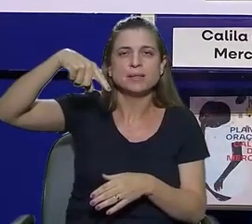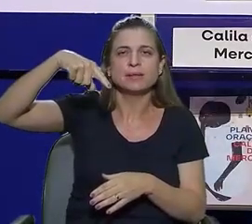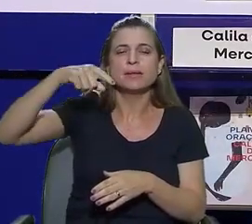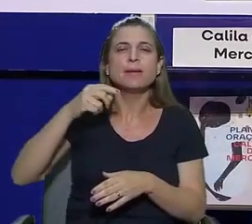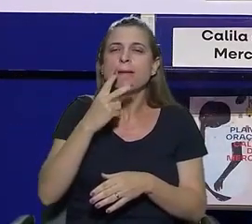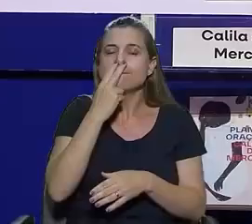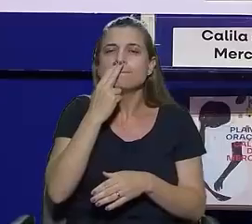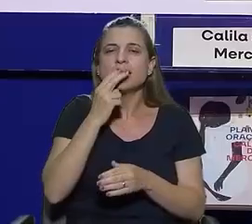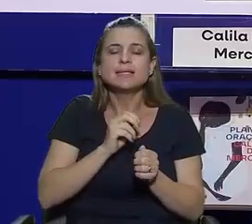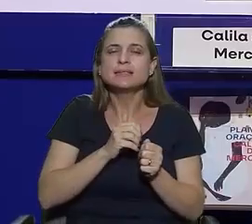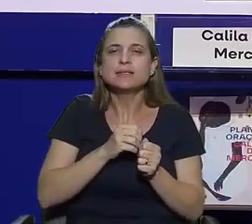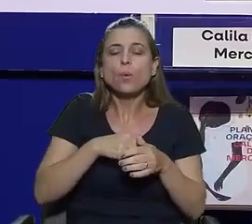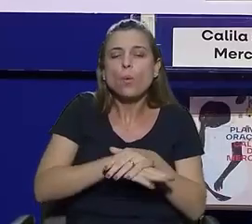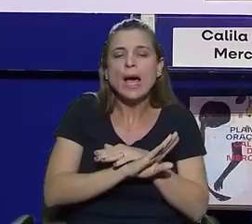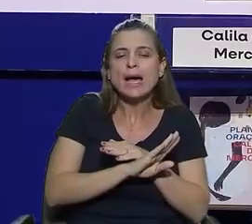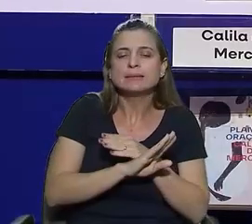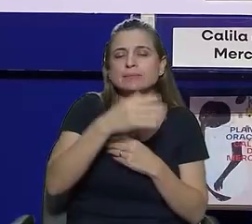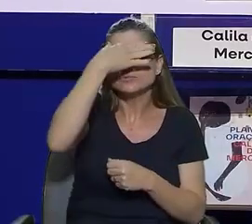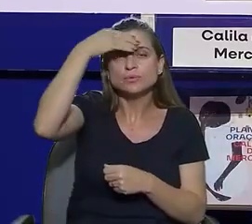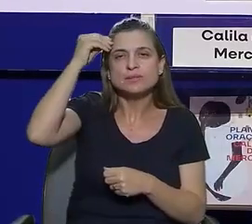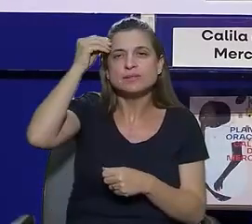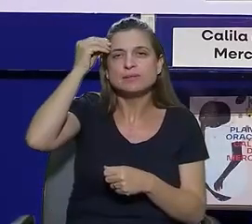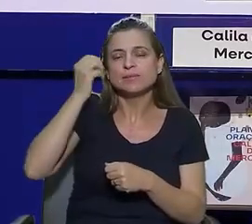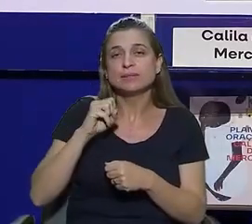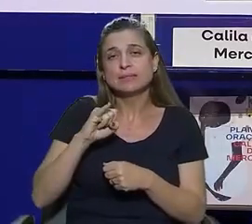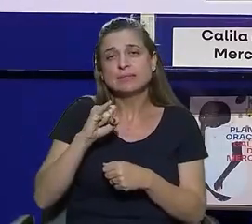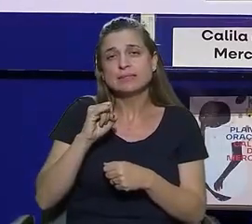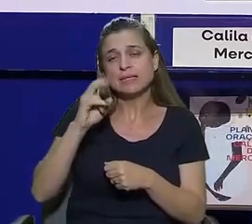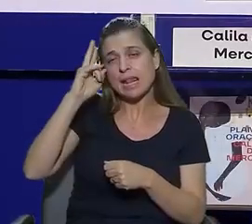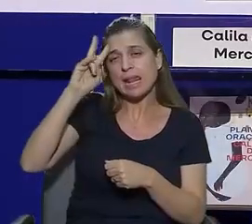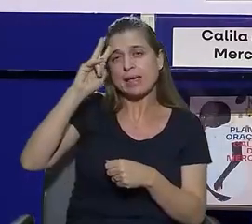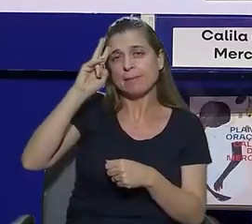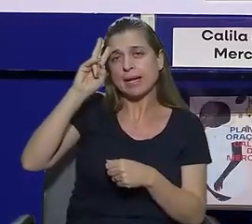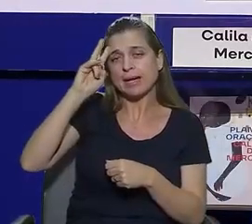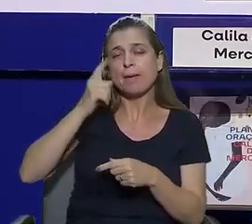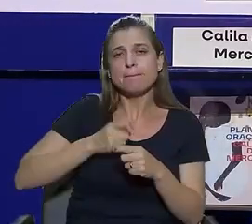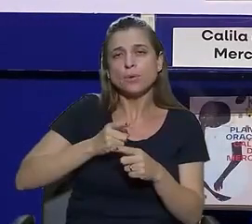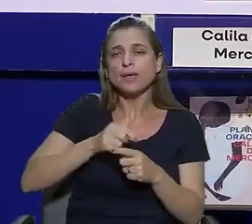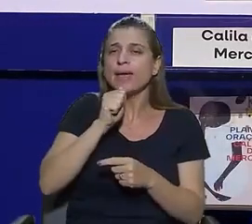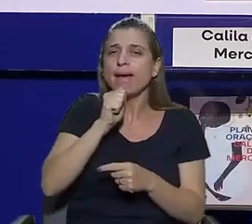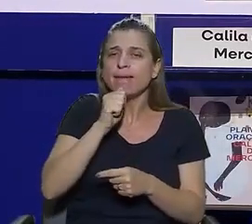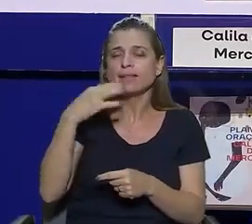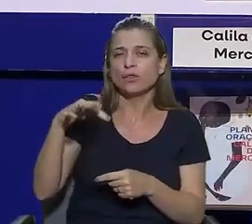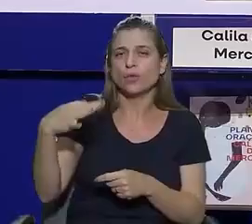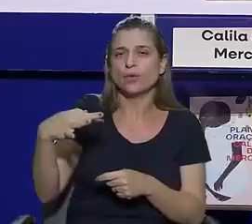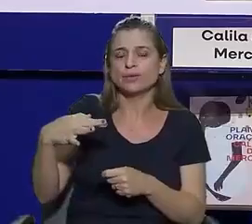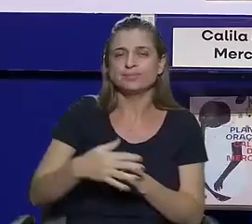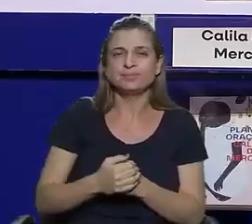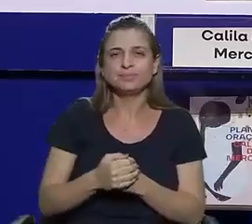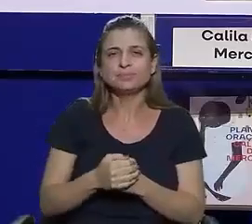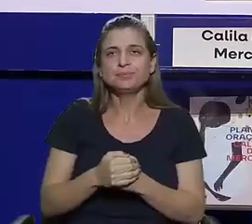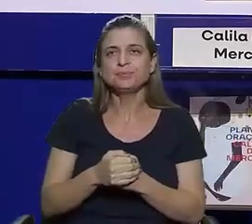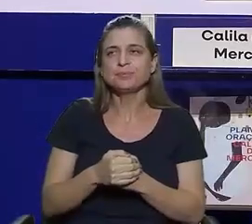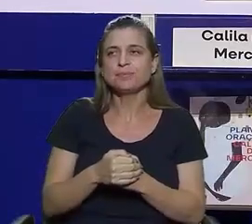guardo aquilo no esquecimento, né? Se eu lembrar é porque ainda está doendo. Então aí eu vou fazendo um livro,